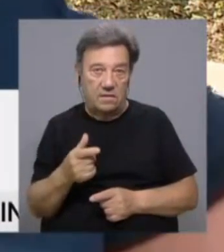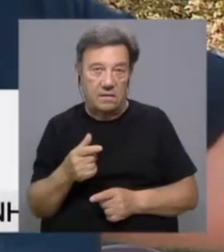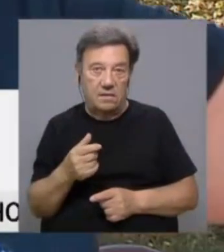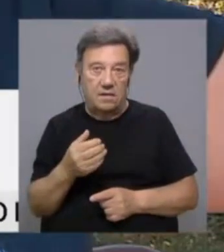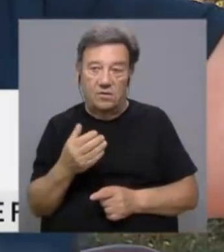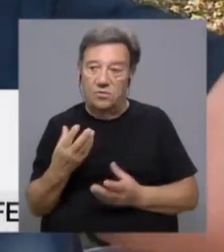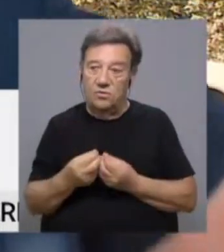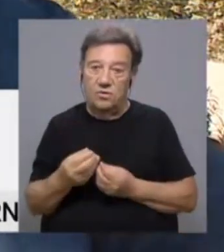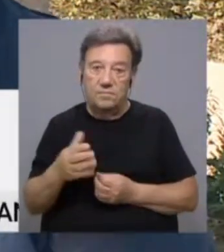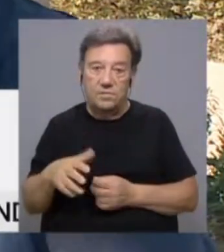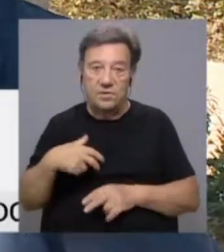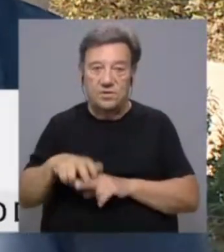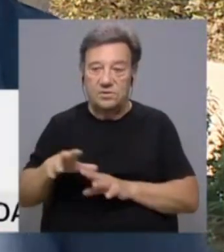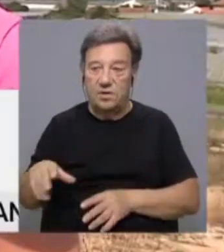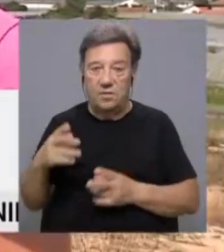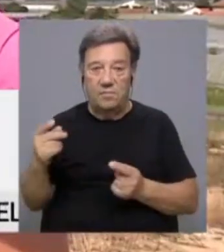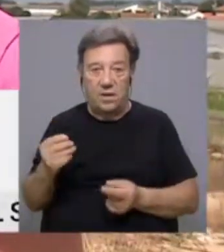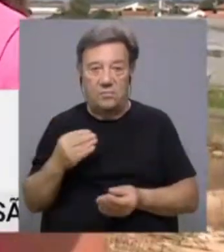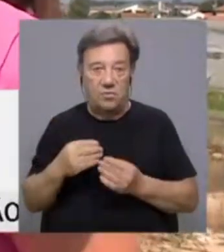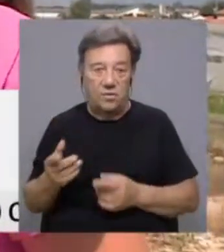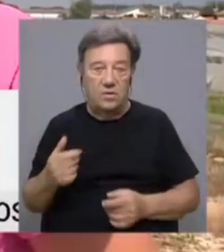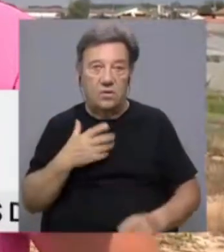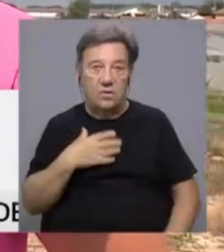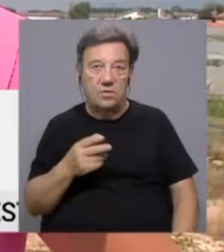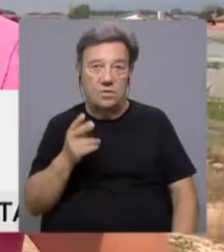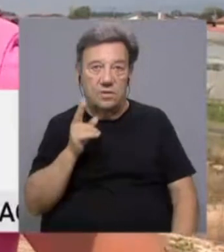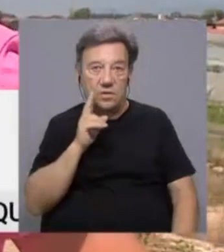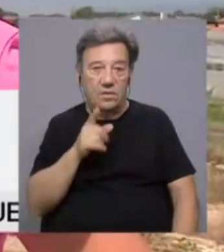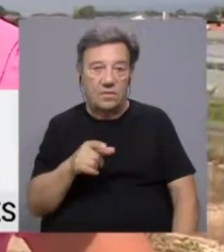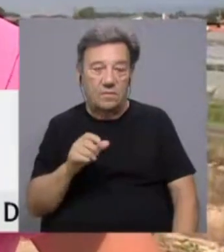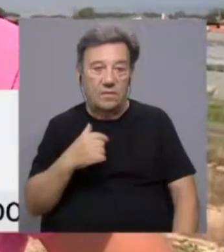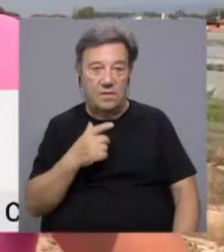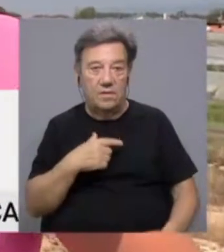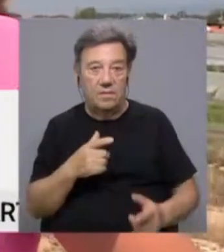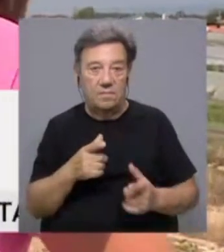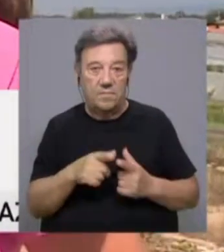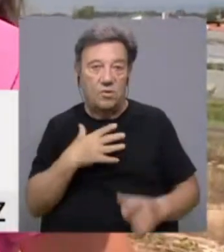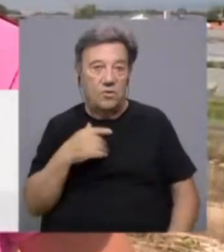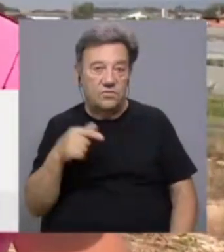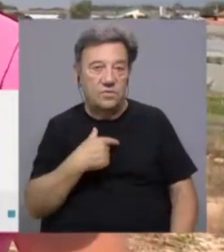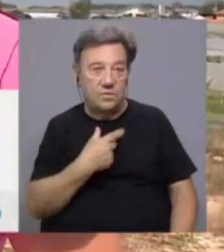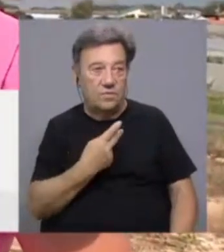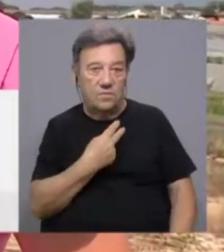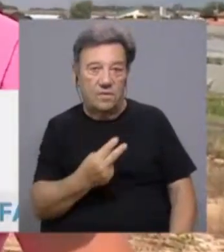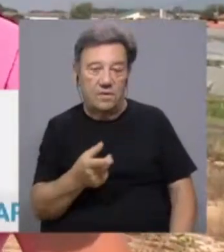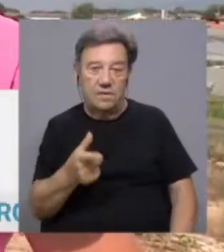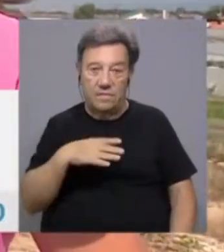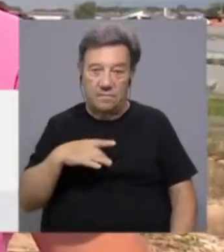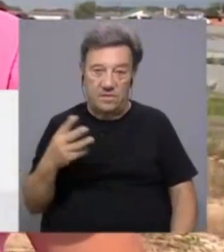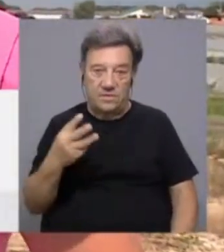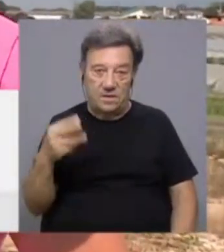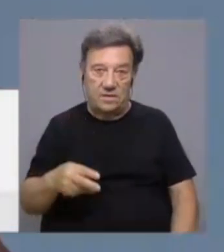as mais pequenitas, sentámos ali e brincámos. Eu gosto da Benedita e sou prima dela e eu gosto de vir aqui com ela. Vem passear as